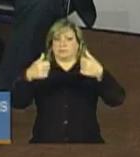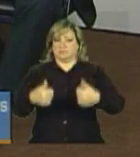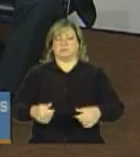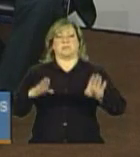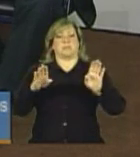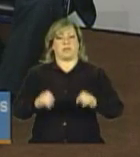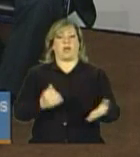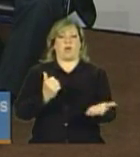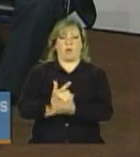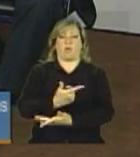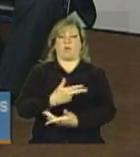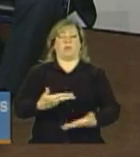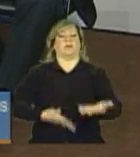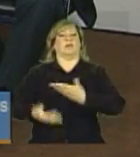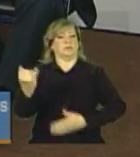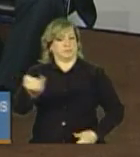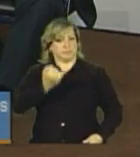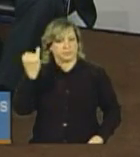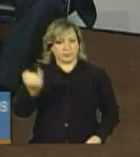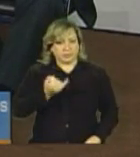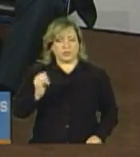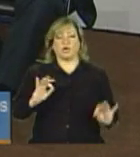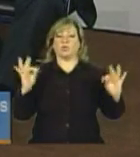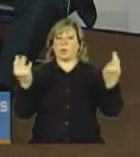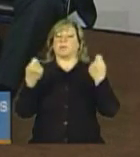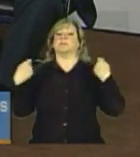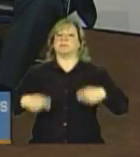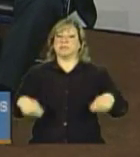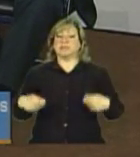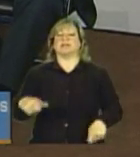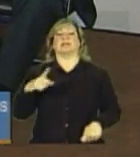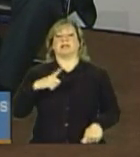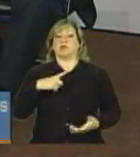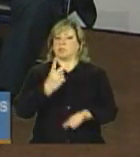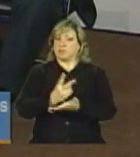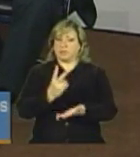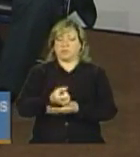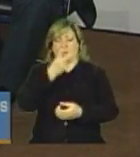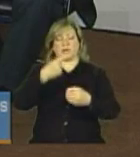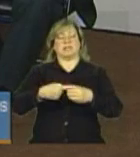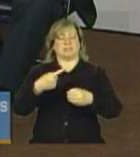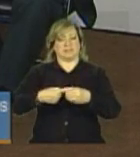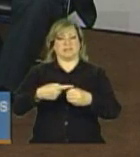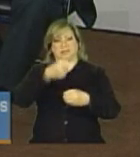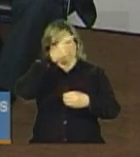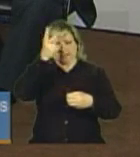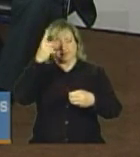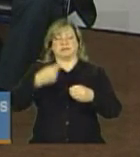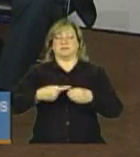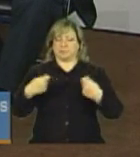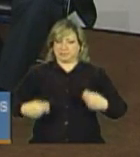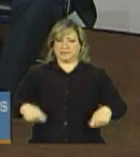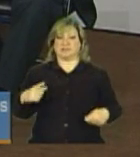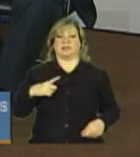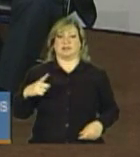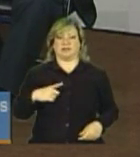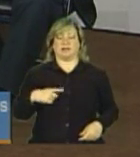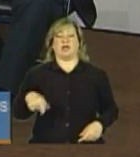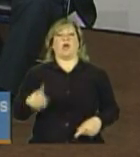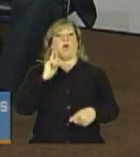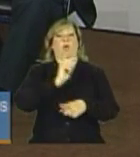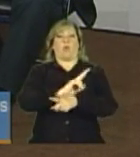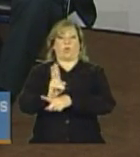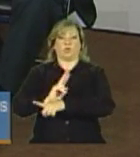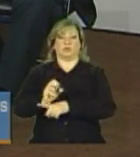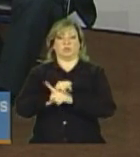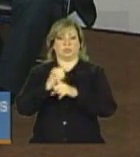ambientes de compras públicas muito importantes que todos devem existir no mesmo município. É importante que, pelo controle